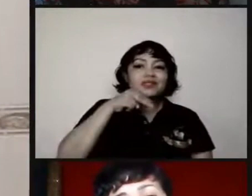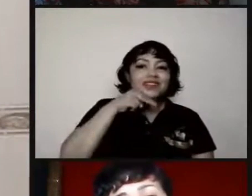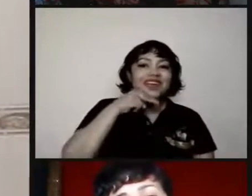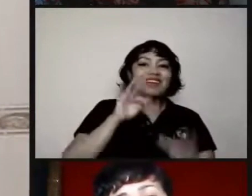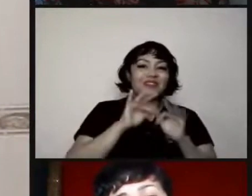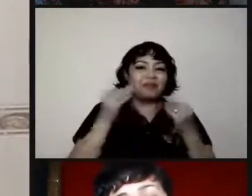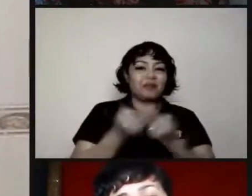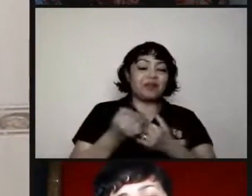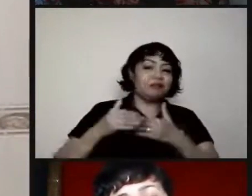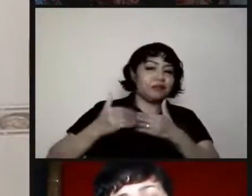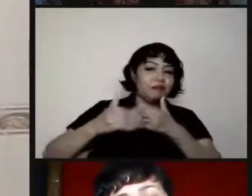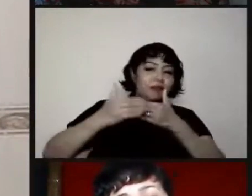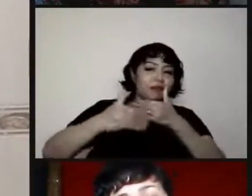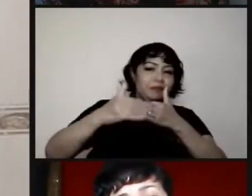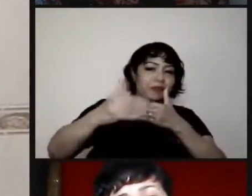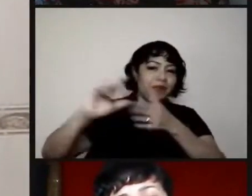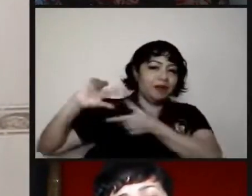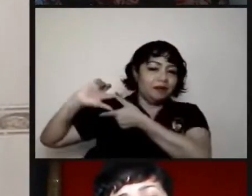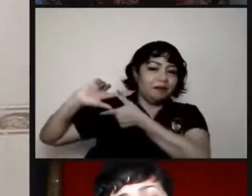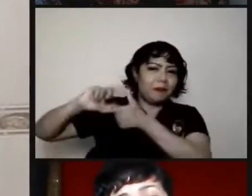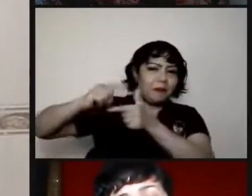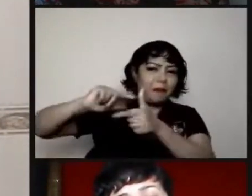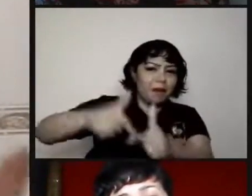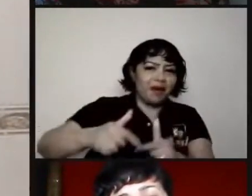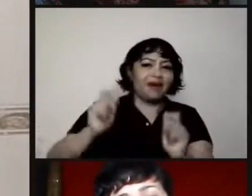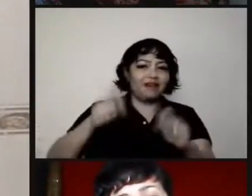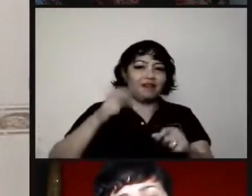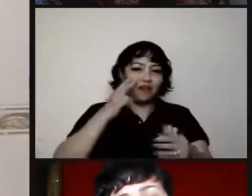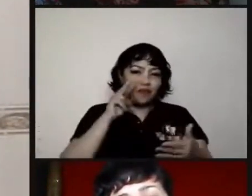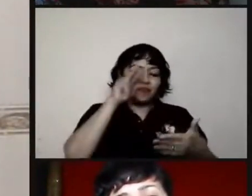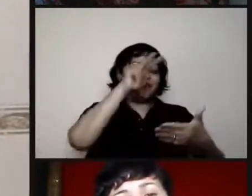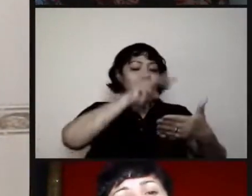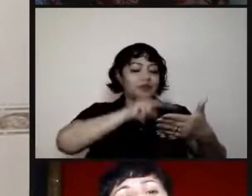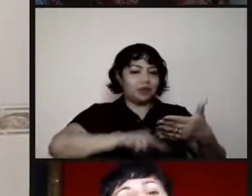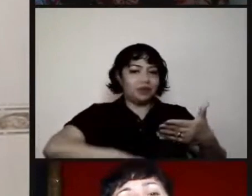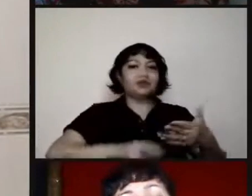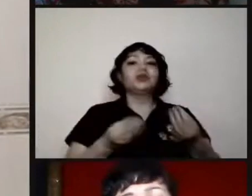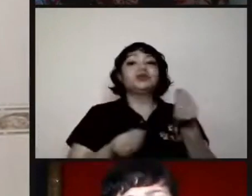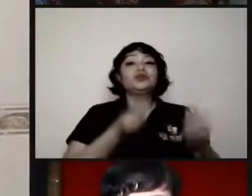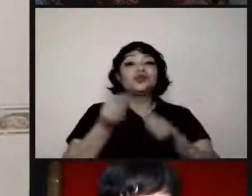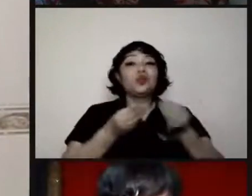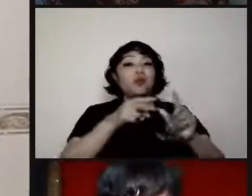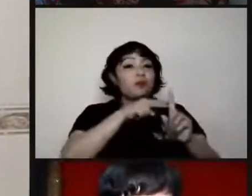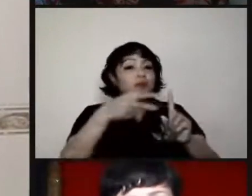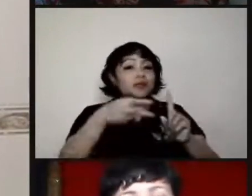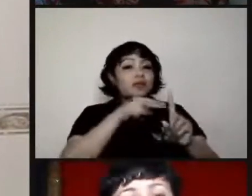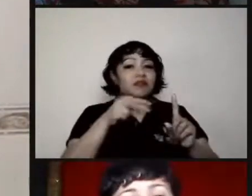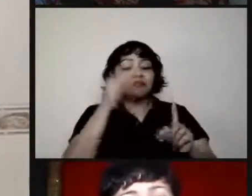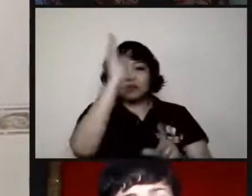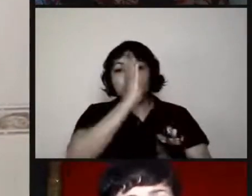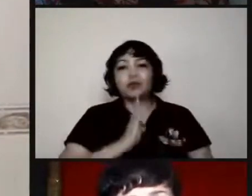aí, que virá depois, ter essa leitura de como ele observava o Brasil no